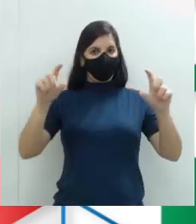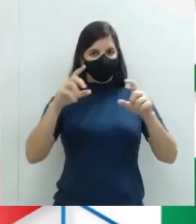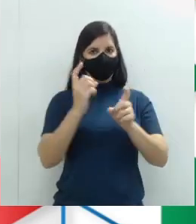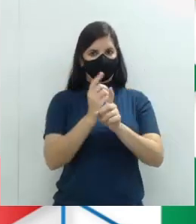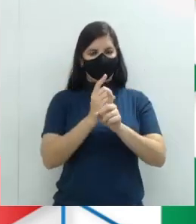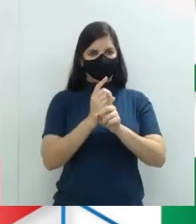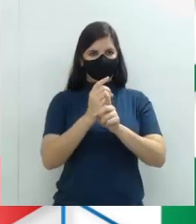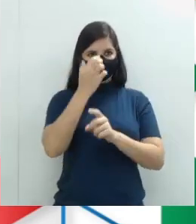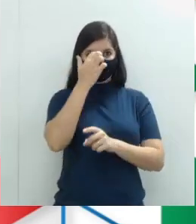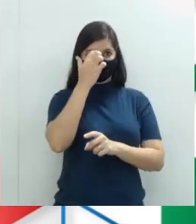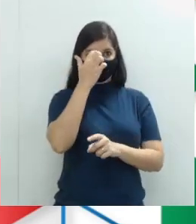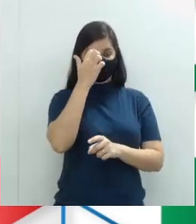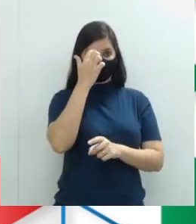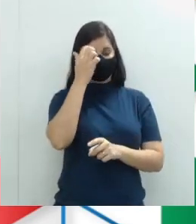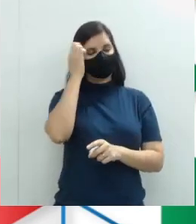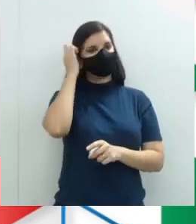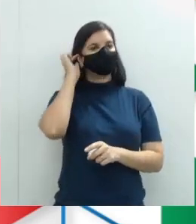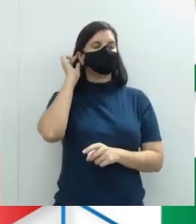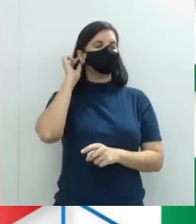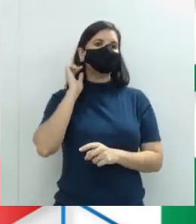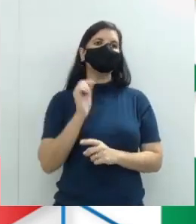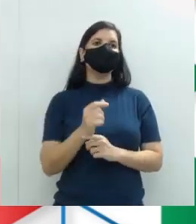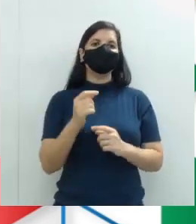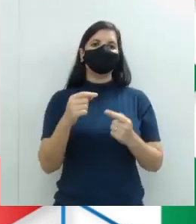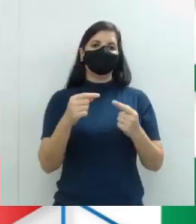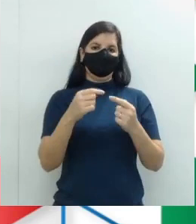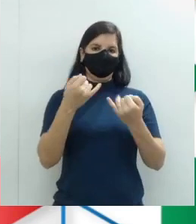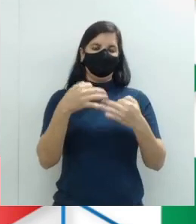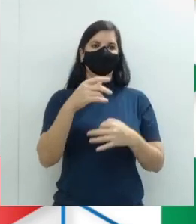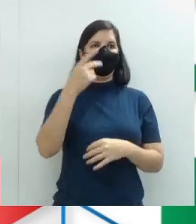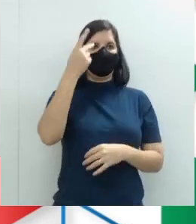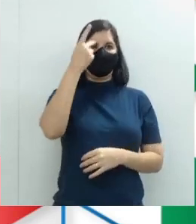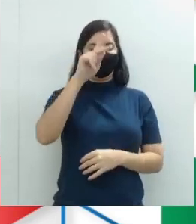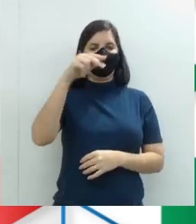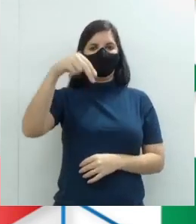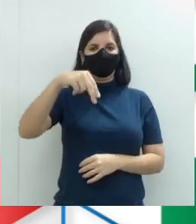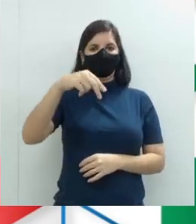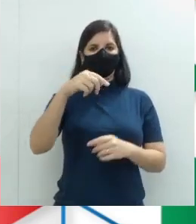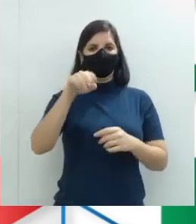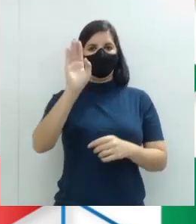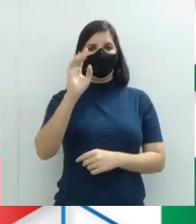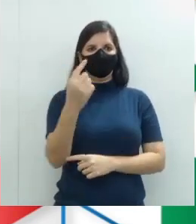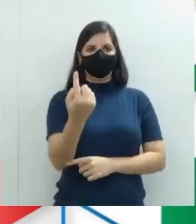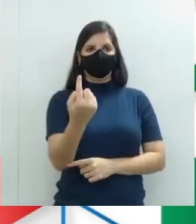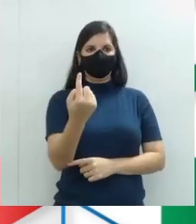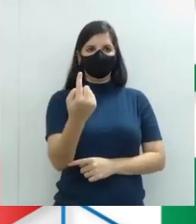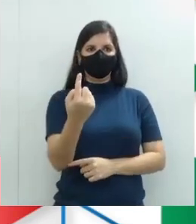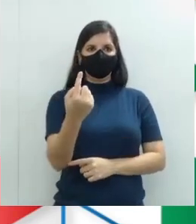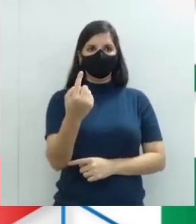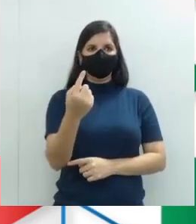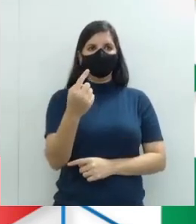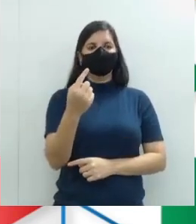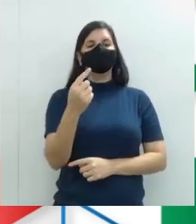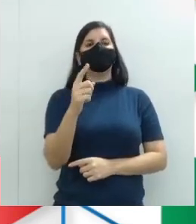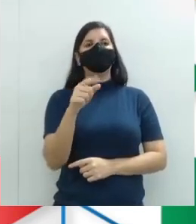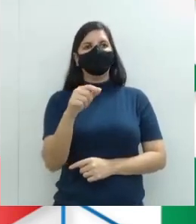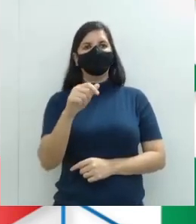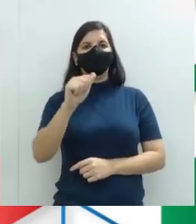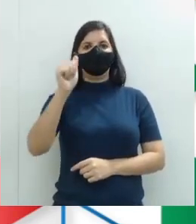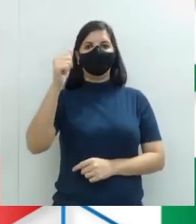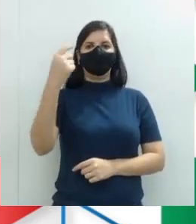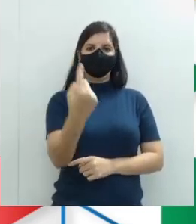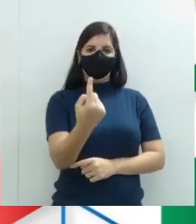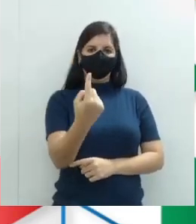recorrência, tá? E aí ela dá uma observação. Ó, para N maior que 1 e o primeiro termo